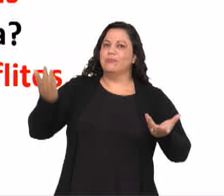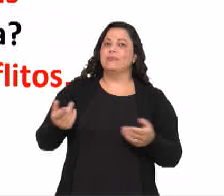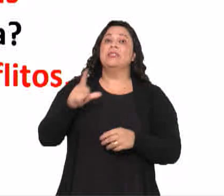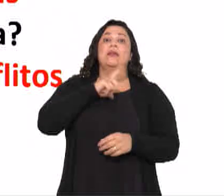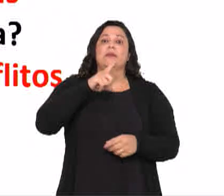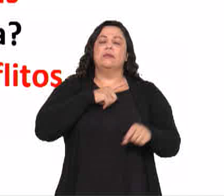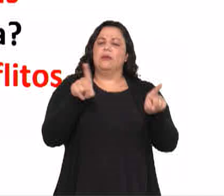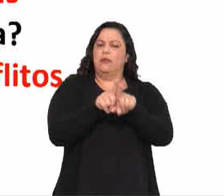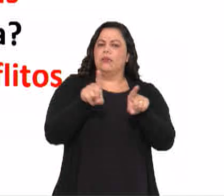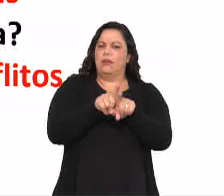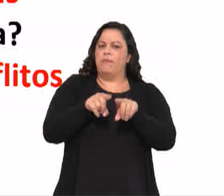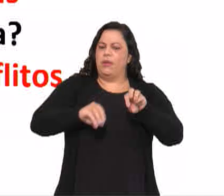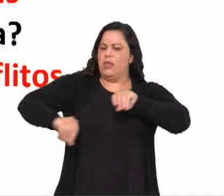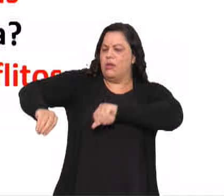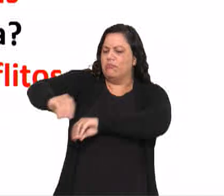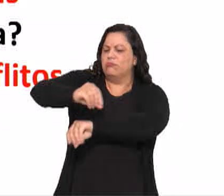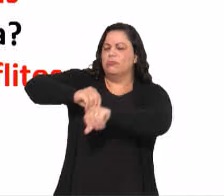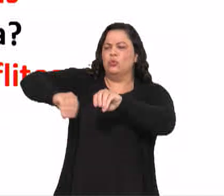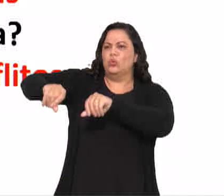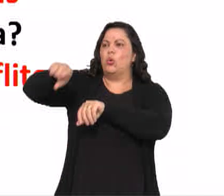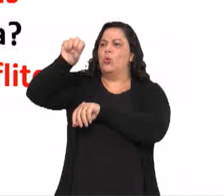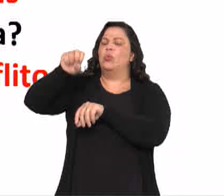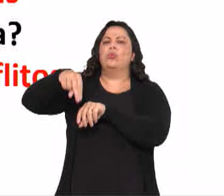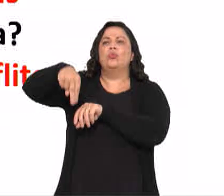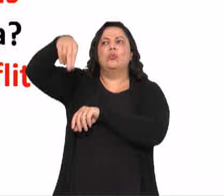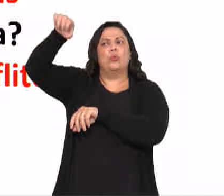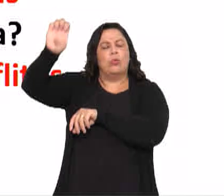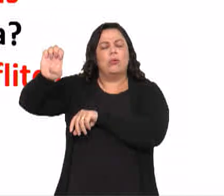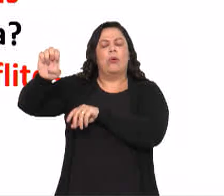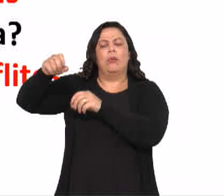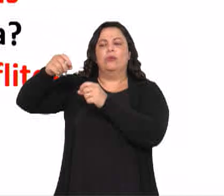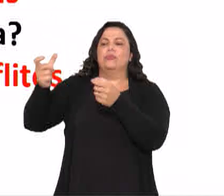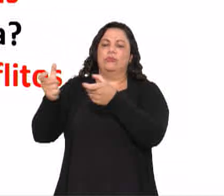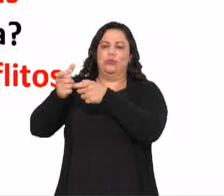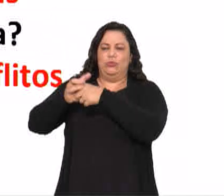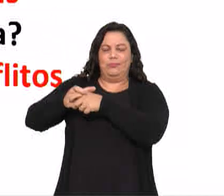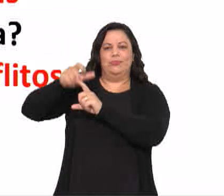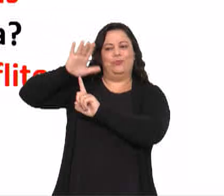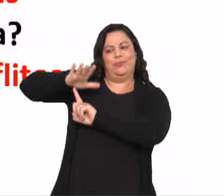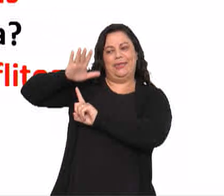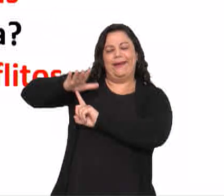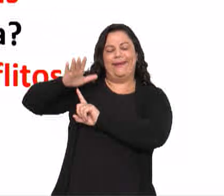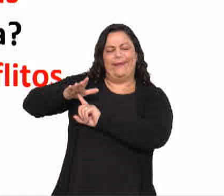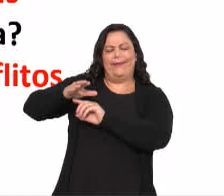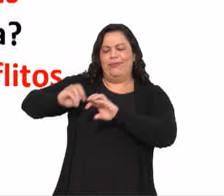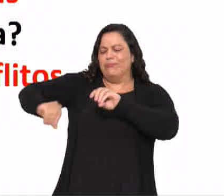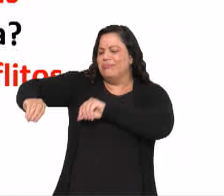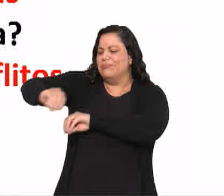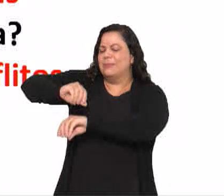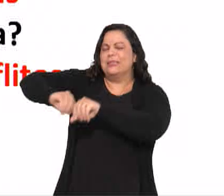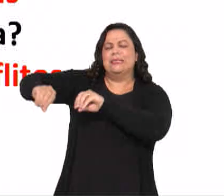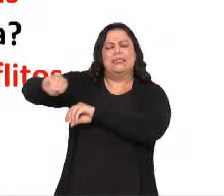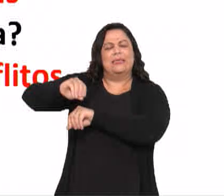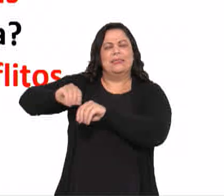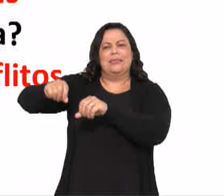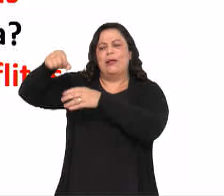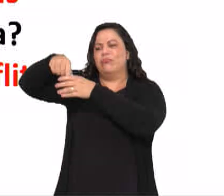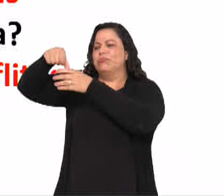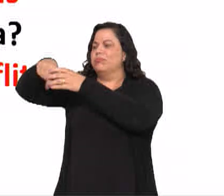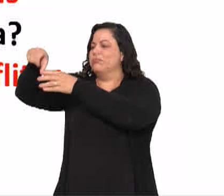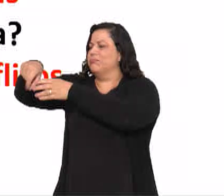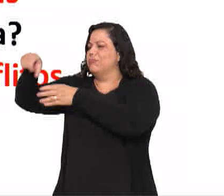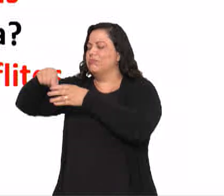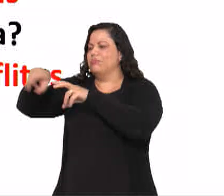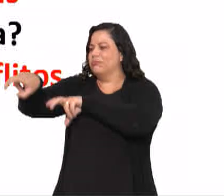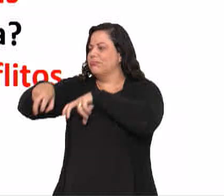o solo fértil, né? Então a região norte do Paraná ali, conhecida como terra roxa, né, é um solo muito fértil para a plantação aí